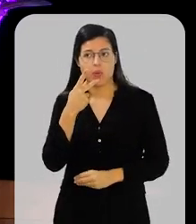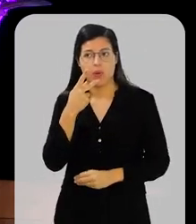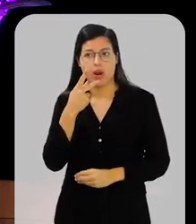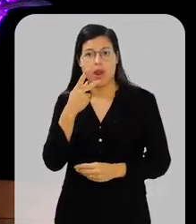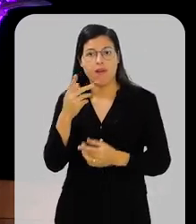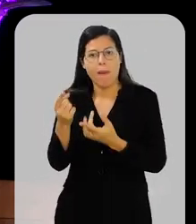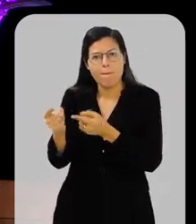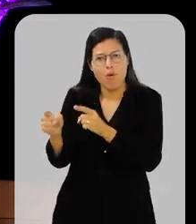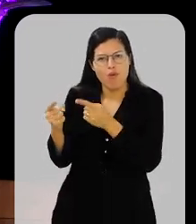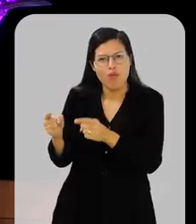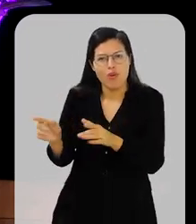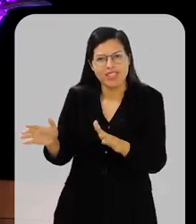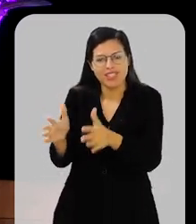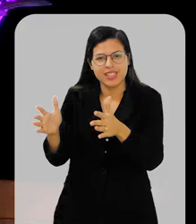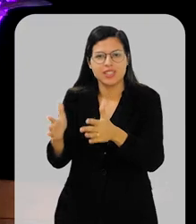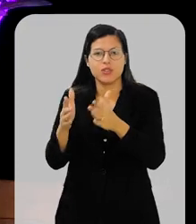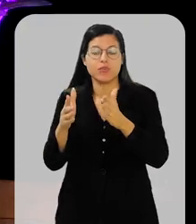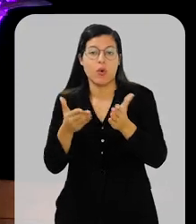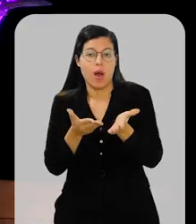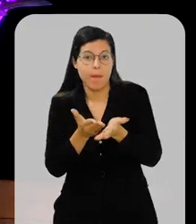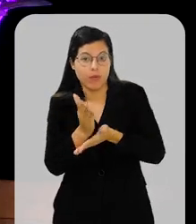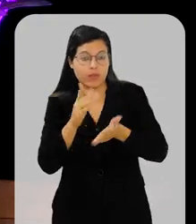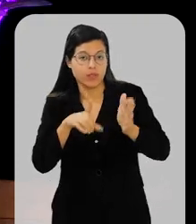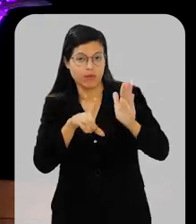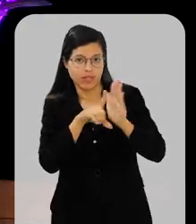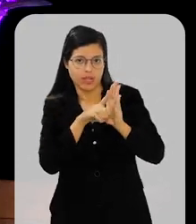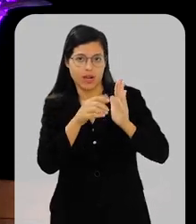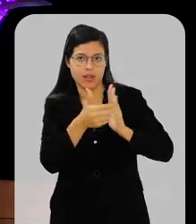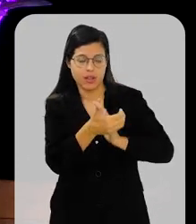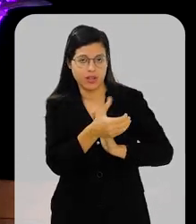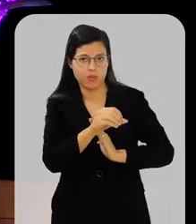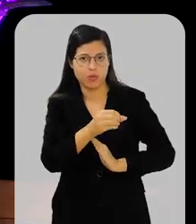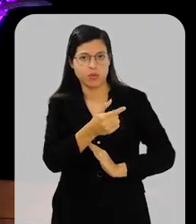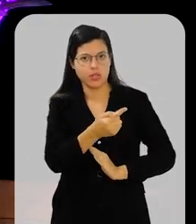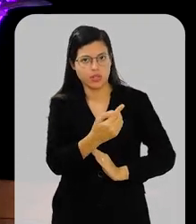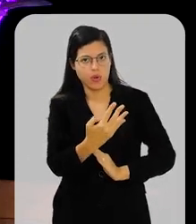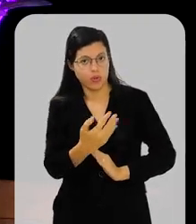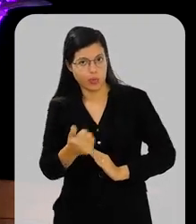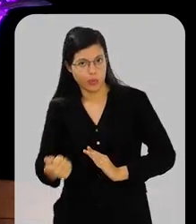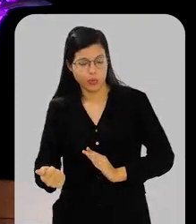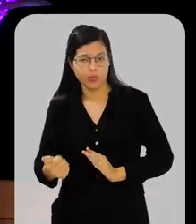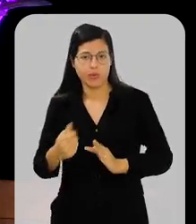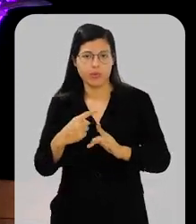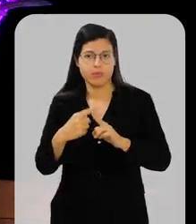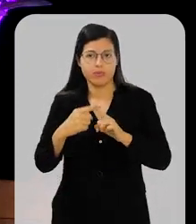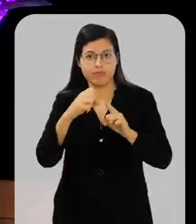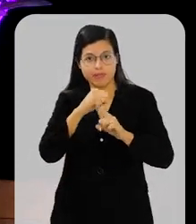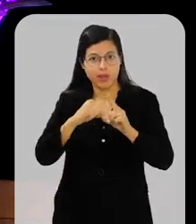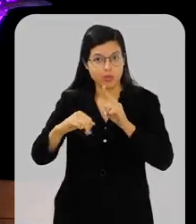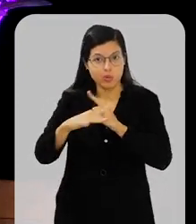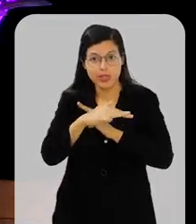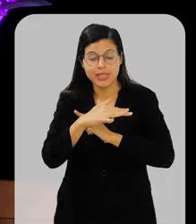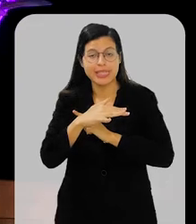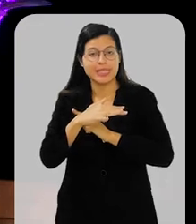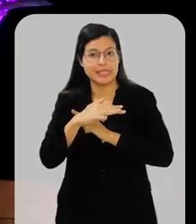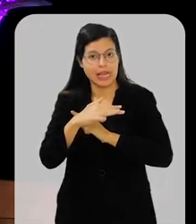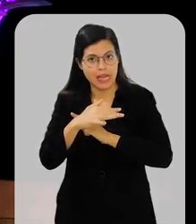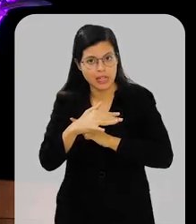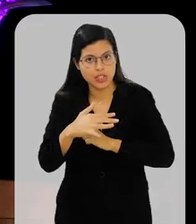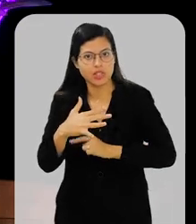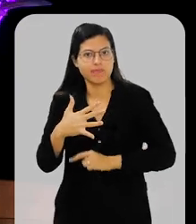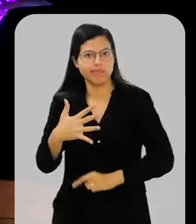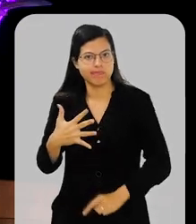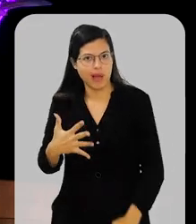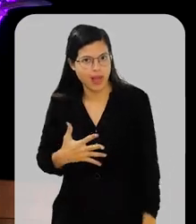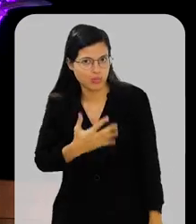a sanção da nossa lei 10.741. Por quê? Porque a sociedade se viu